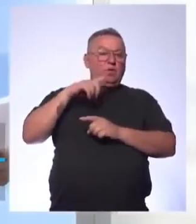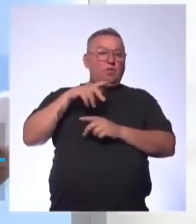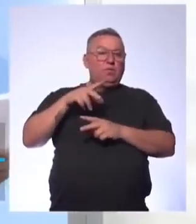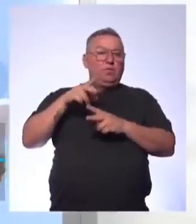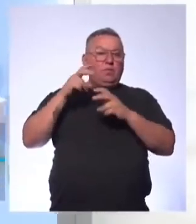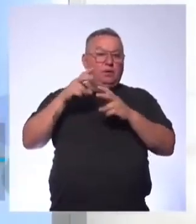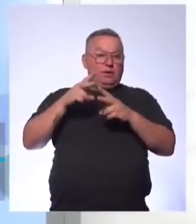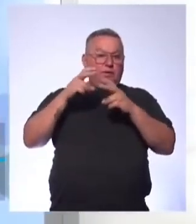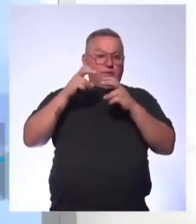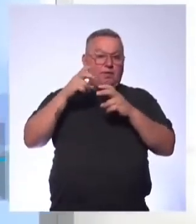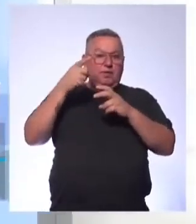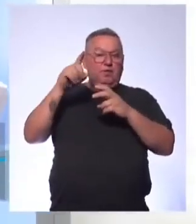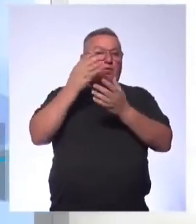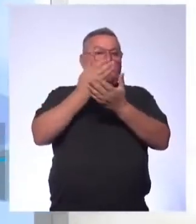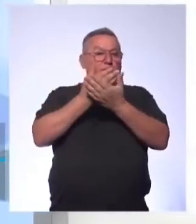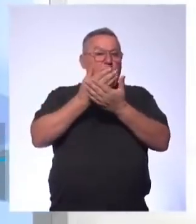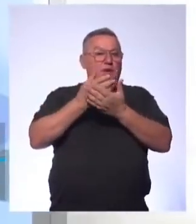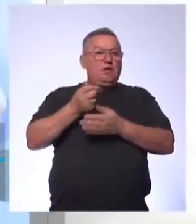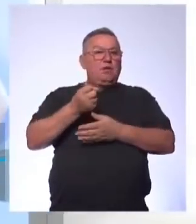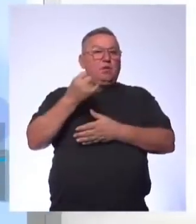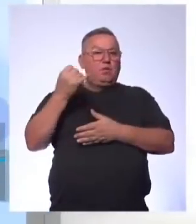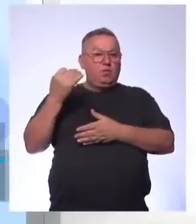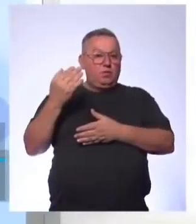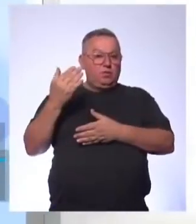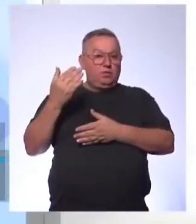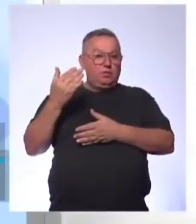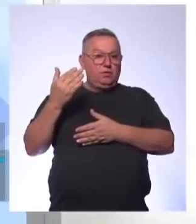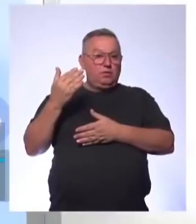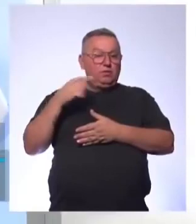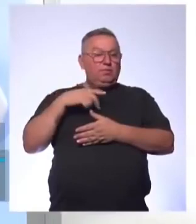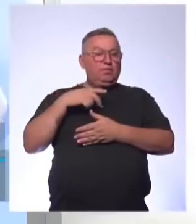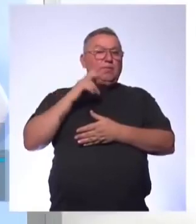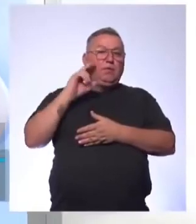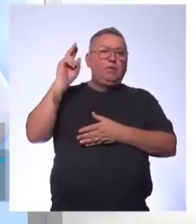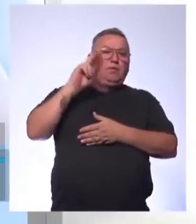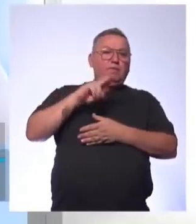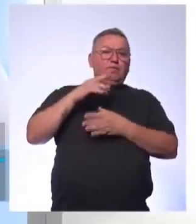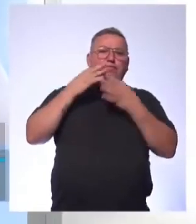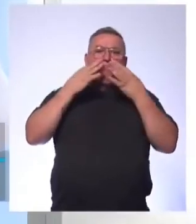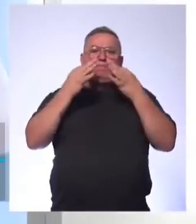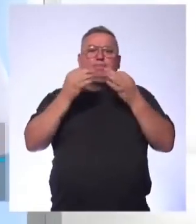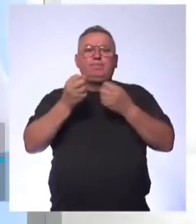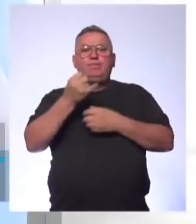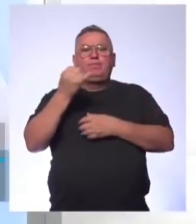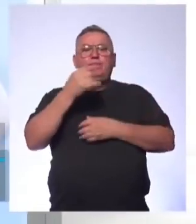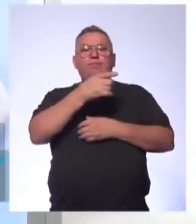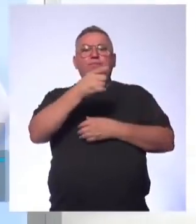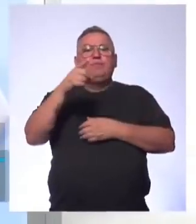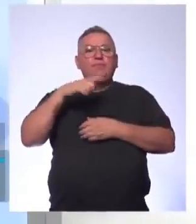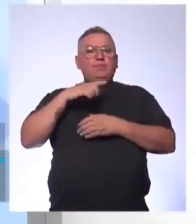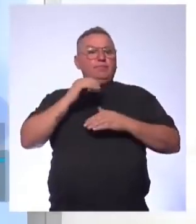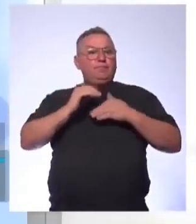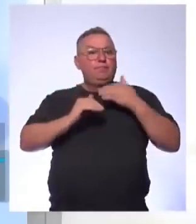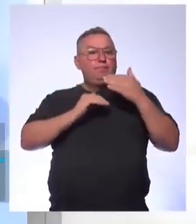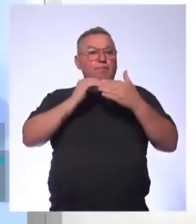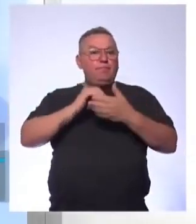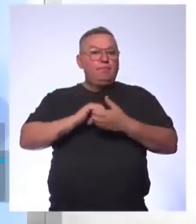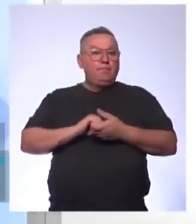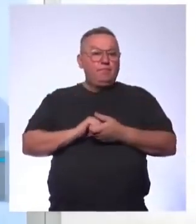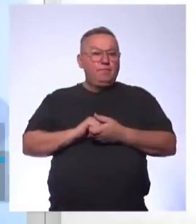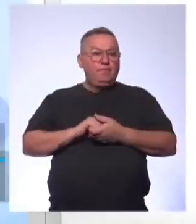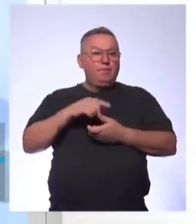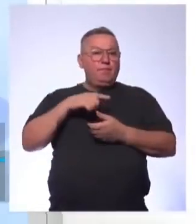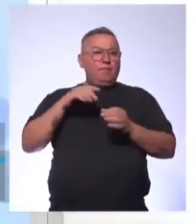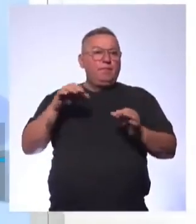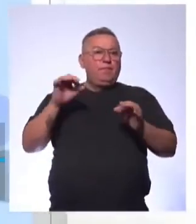percebendo nas últimas aulas o quanto... estou percebendo, não. Eu venho observando o quanto vocês estão evoluindo. Você quer